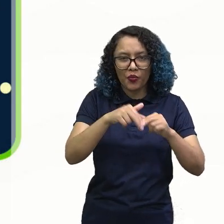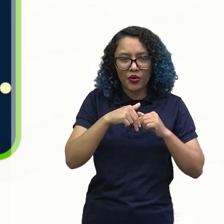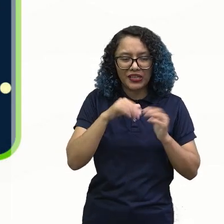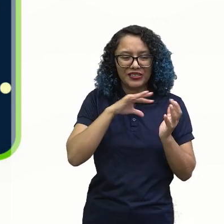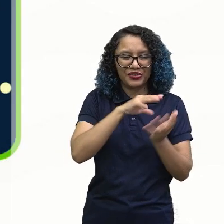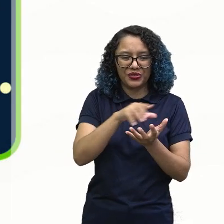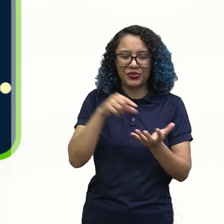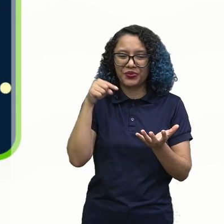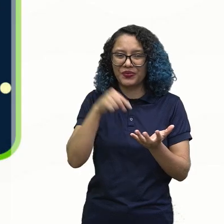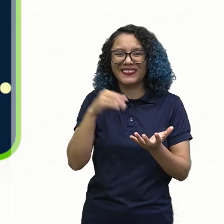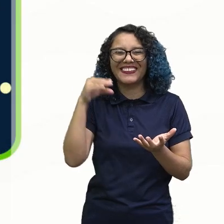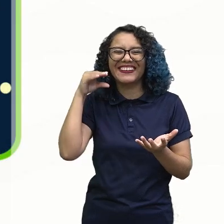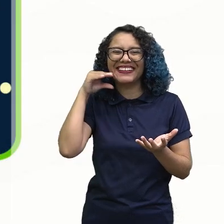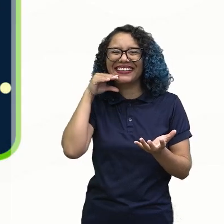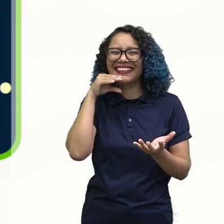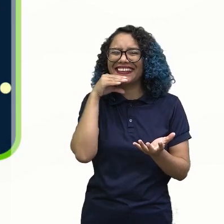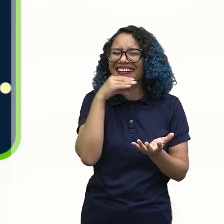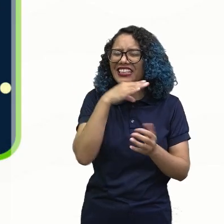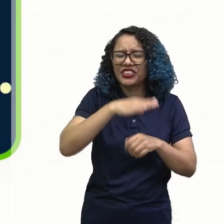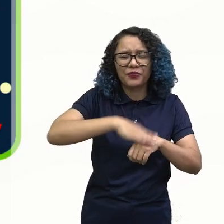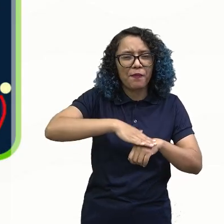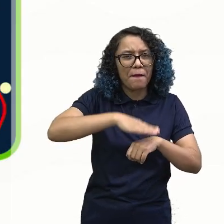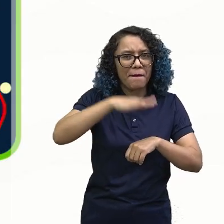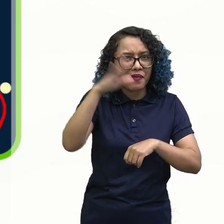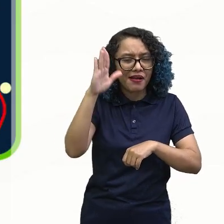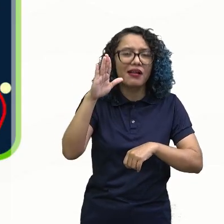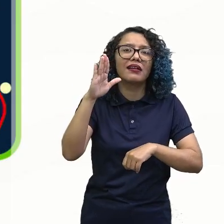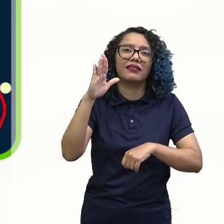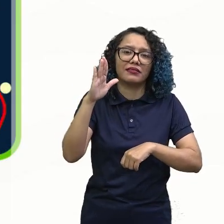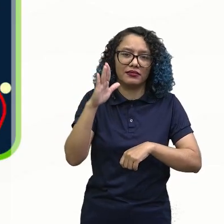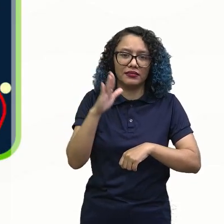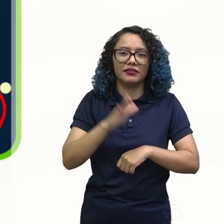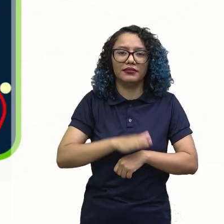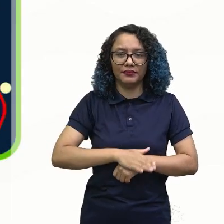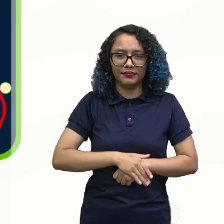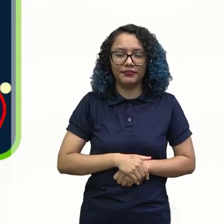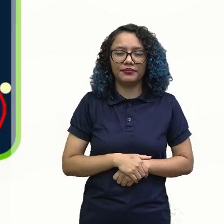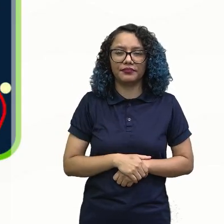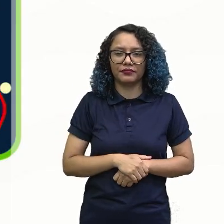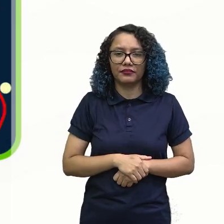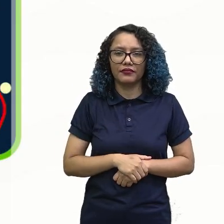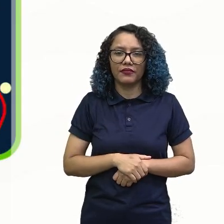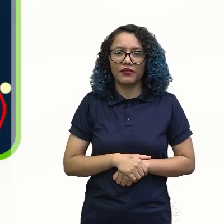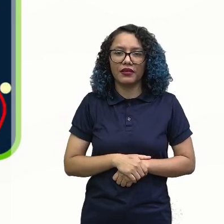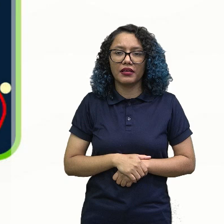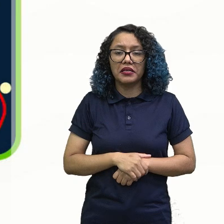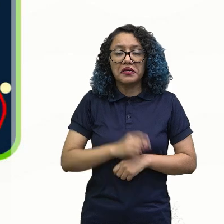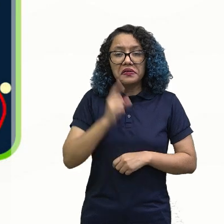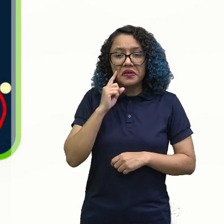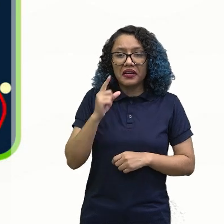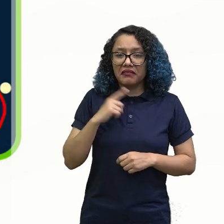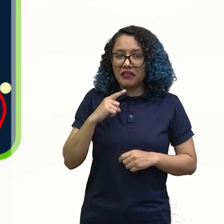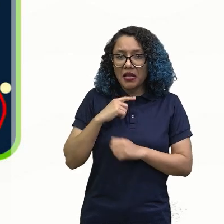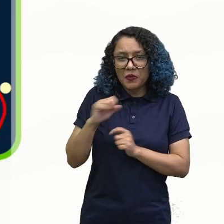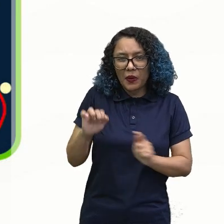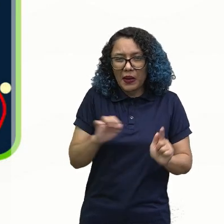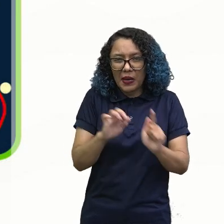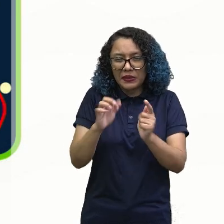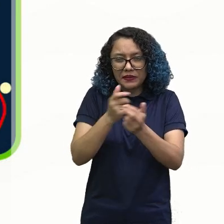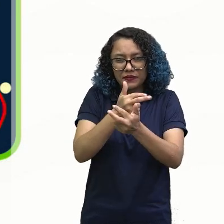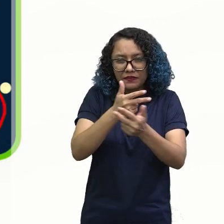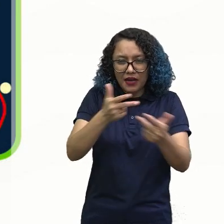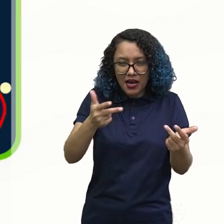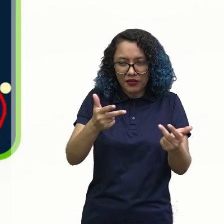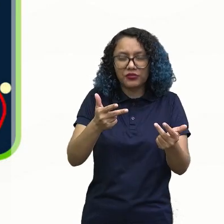planeta, né? Aqui eu tenho uma maior concentração de gases, formando esse que a gente chama de efeito estufa. E